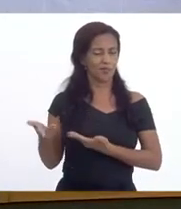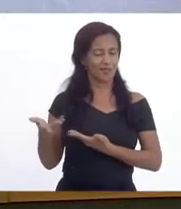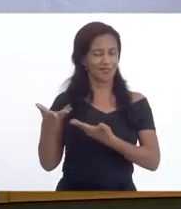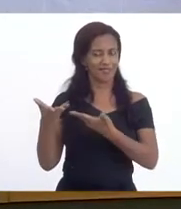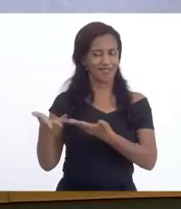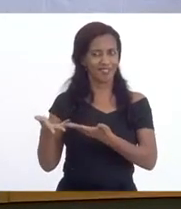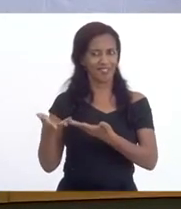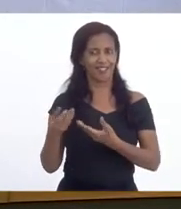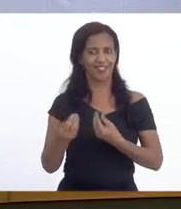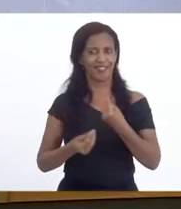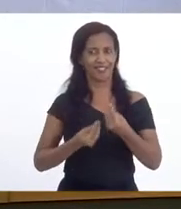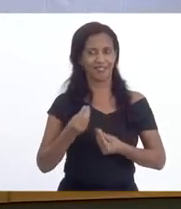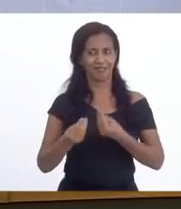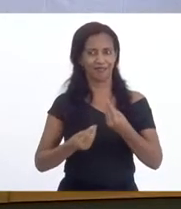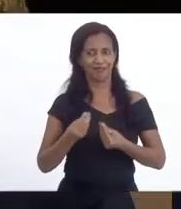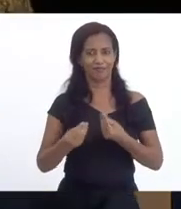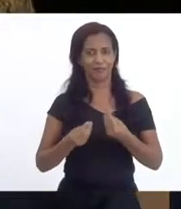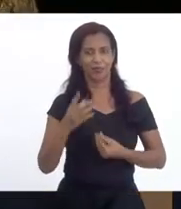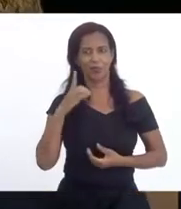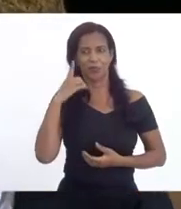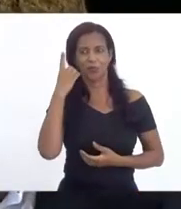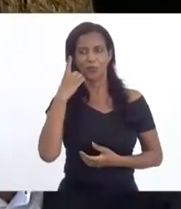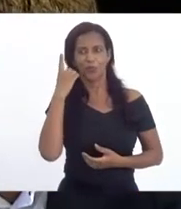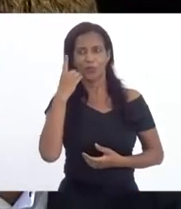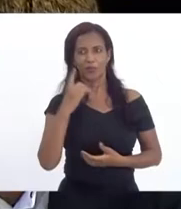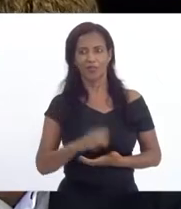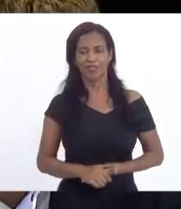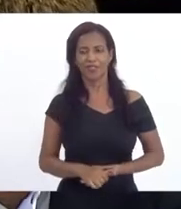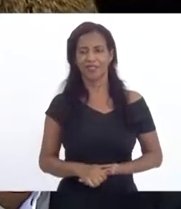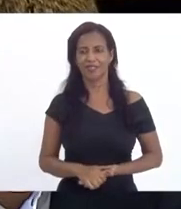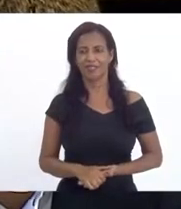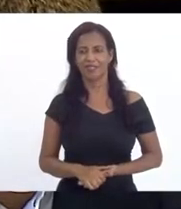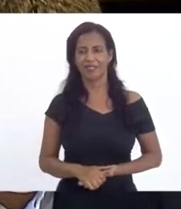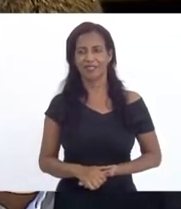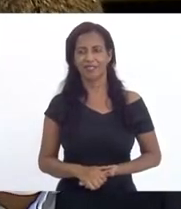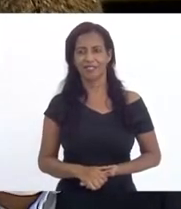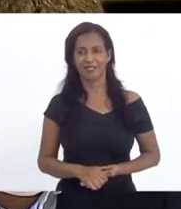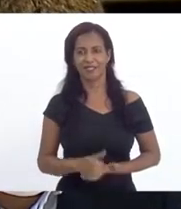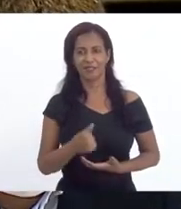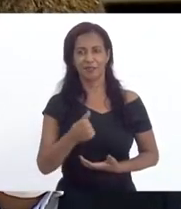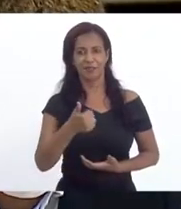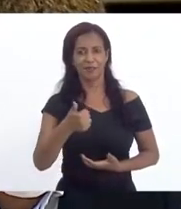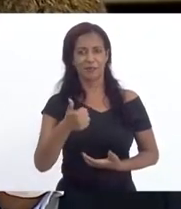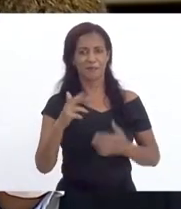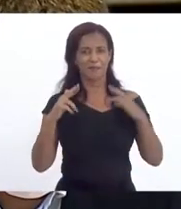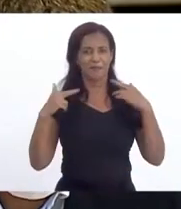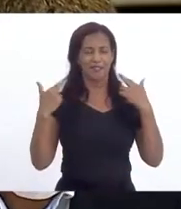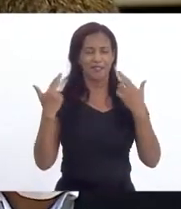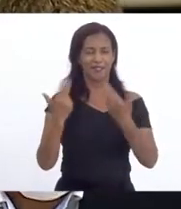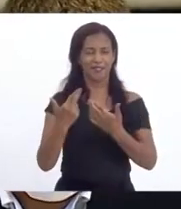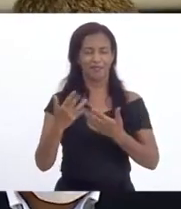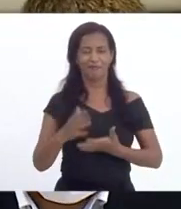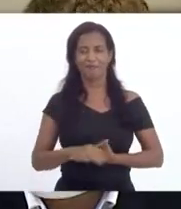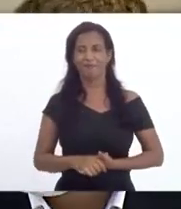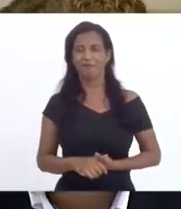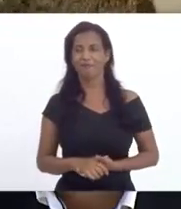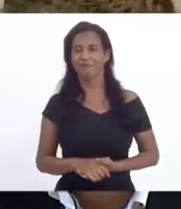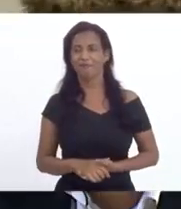aqui como deputado 71º da Assembleia do Estado do Rio de Janeiro.